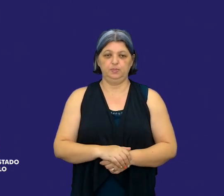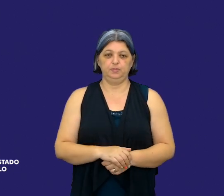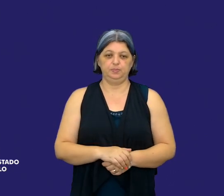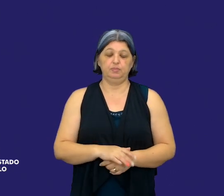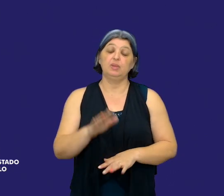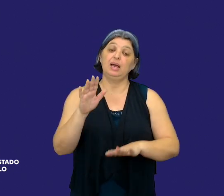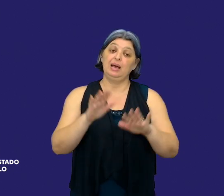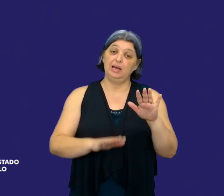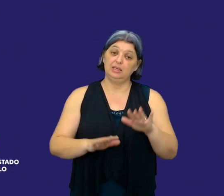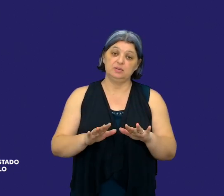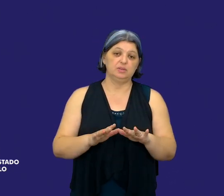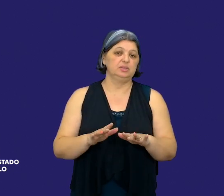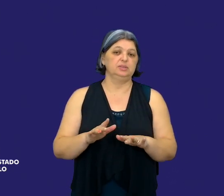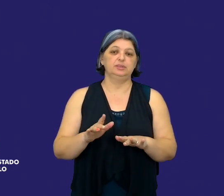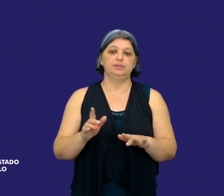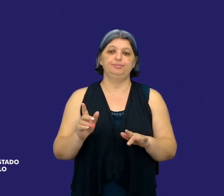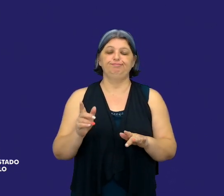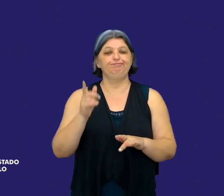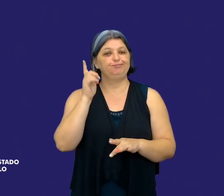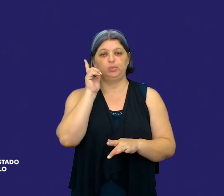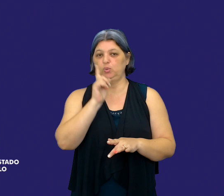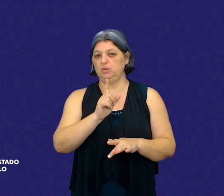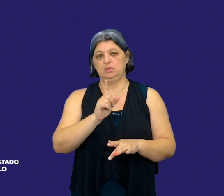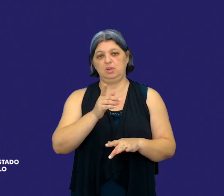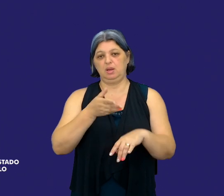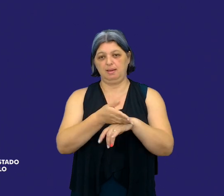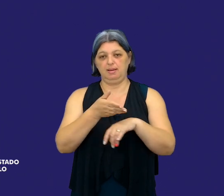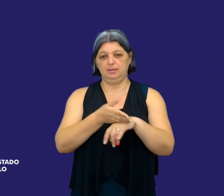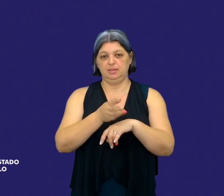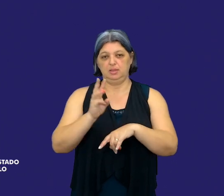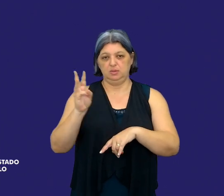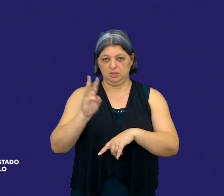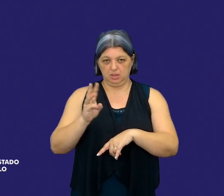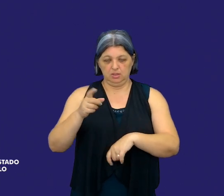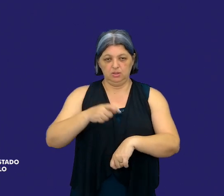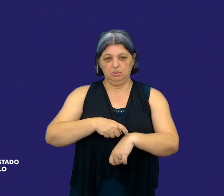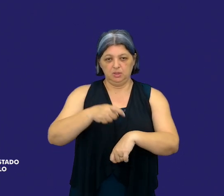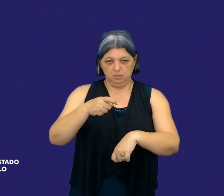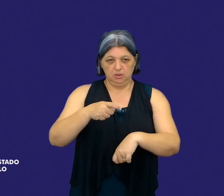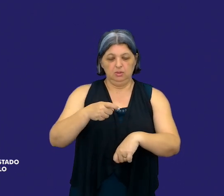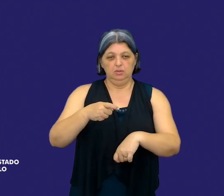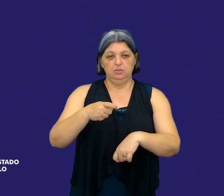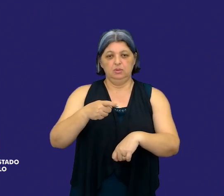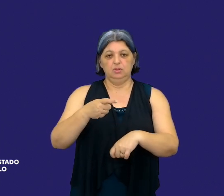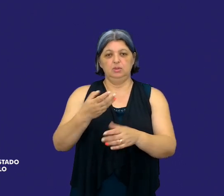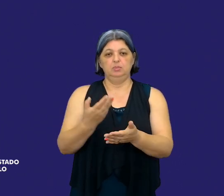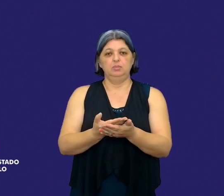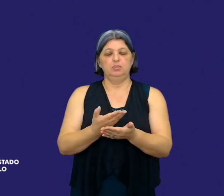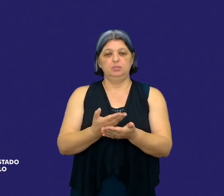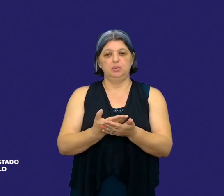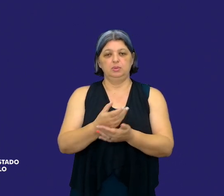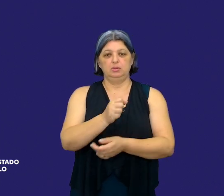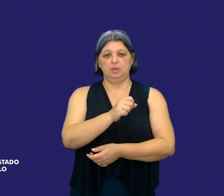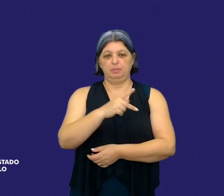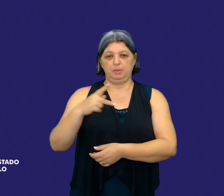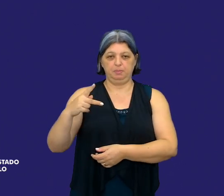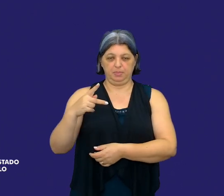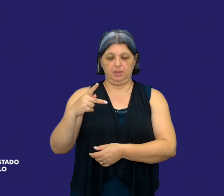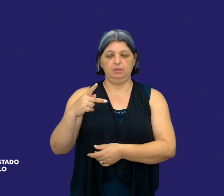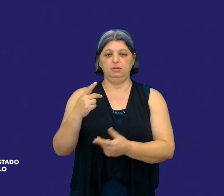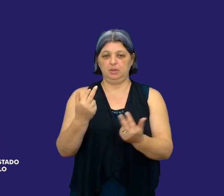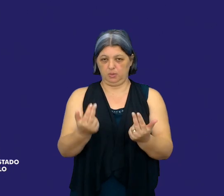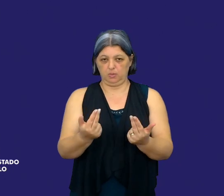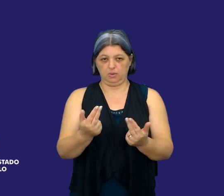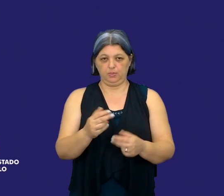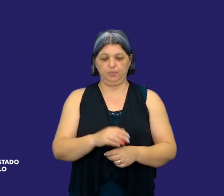às vezes não é possível acessar esse site ao mesmo tempo que vocês estão no aplicativo no mesmo